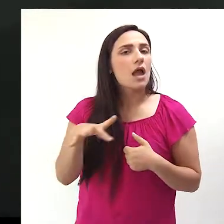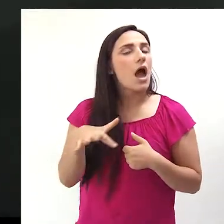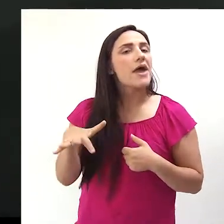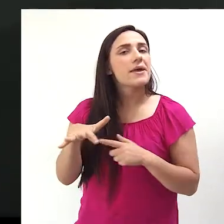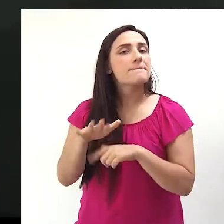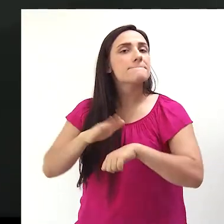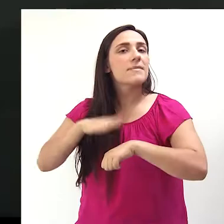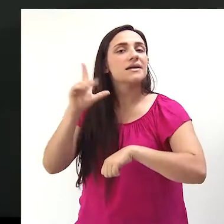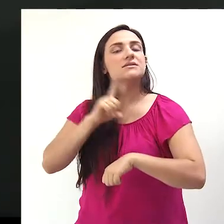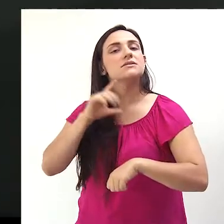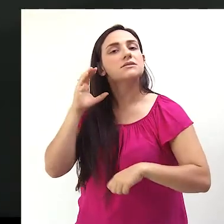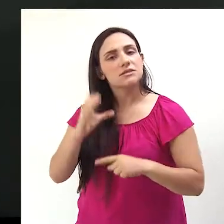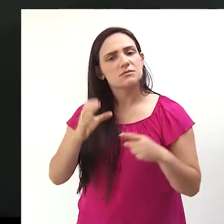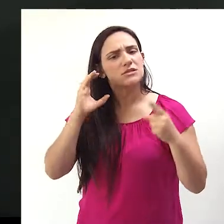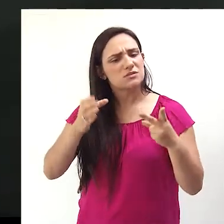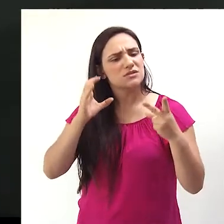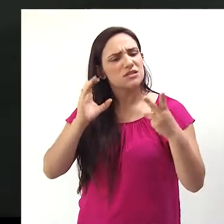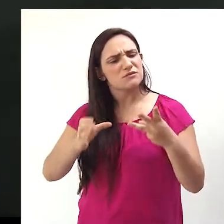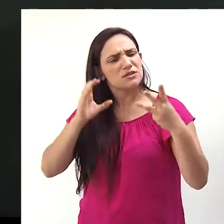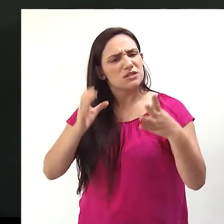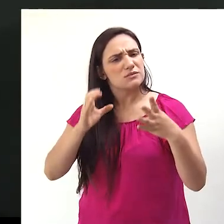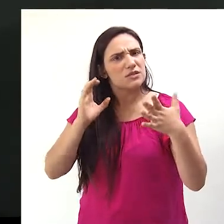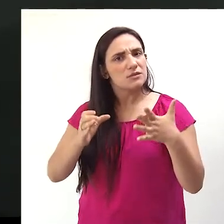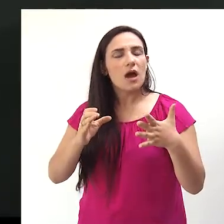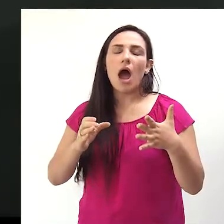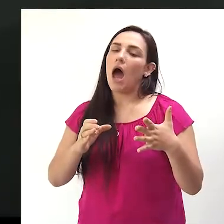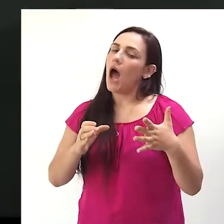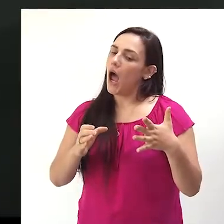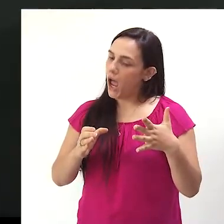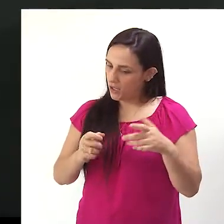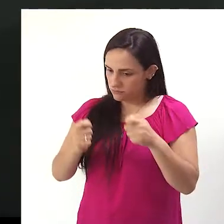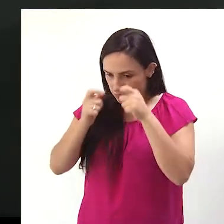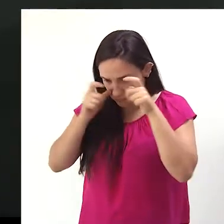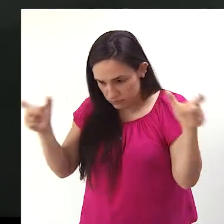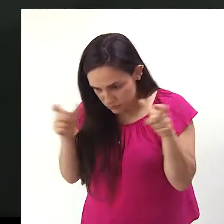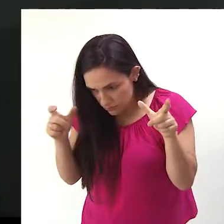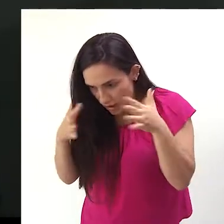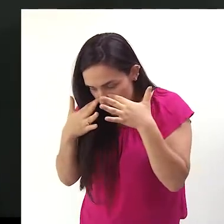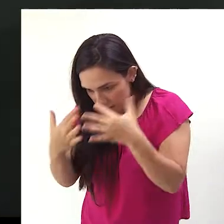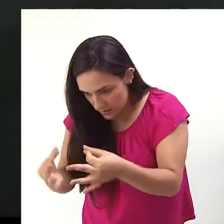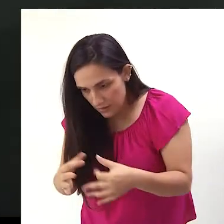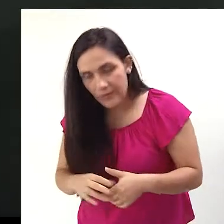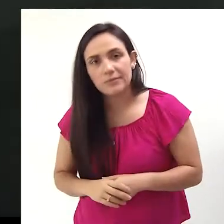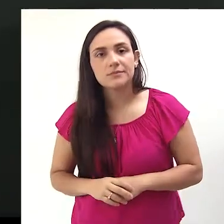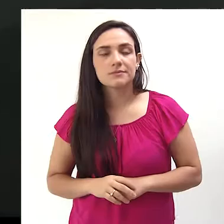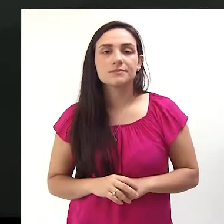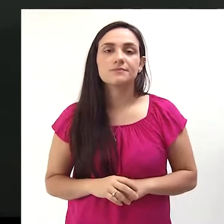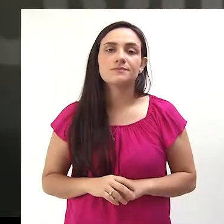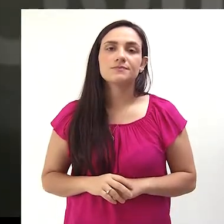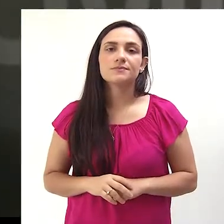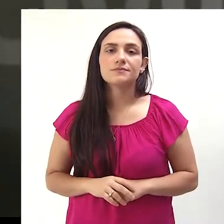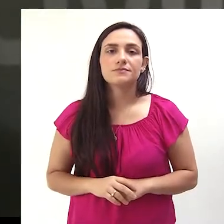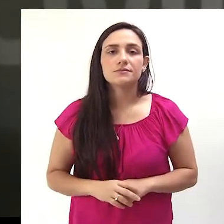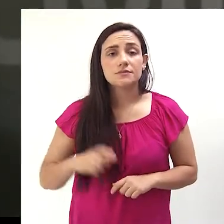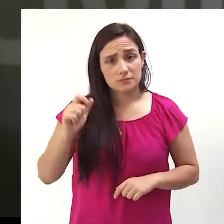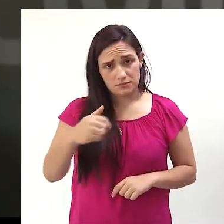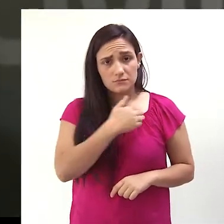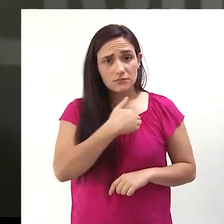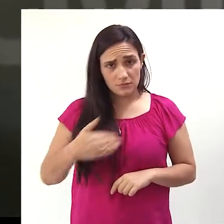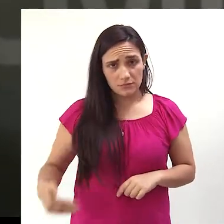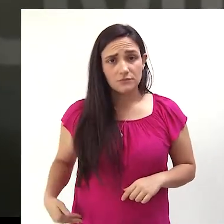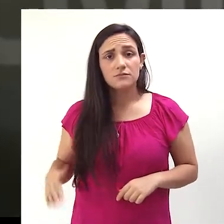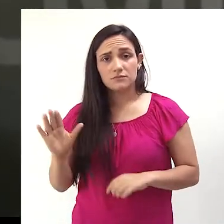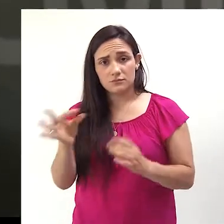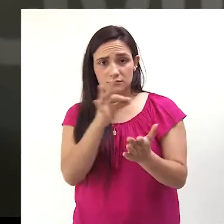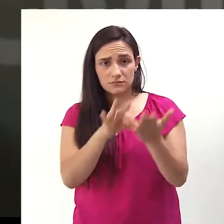da repercussão ou da repetição do tipo de crime em determinada localidade, que possa ter a atenção da Deleagro. E, doutor, o